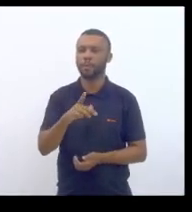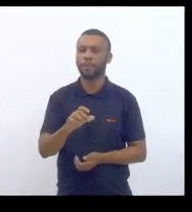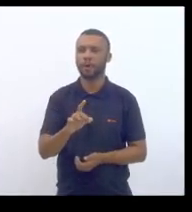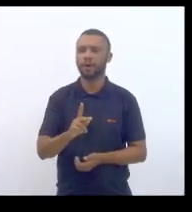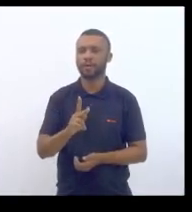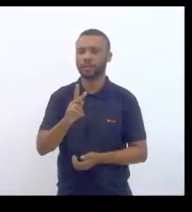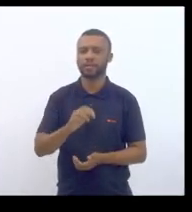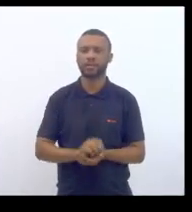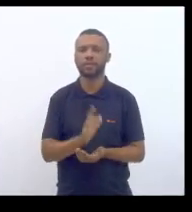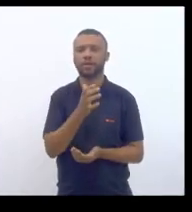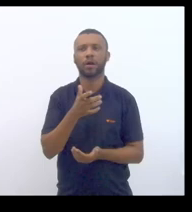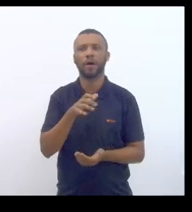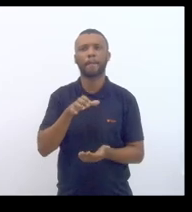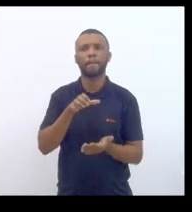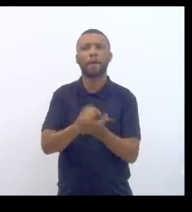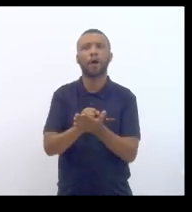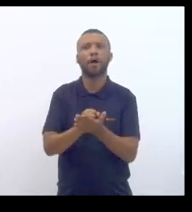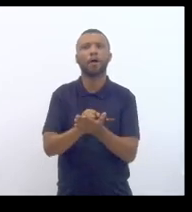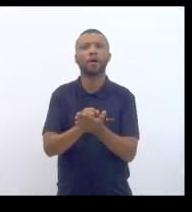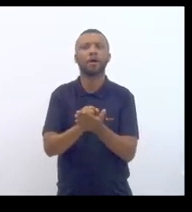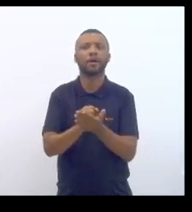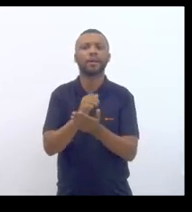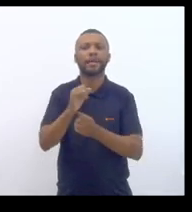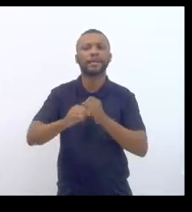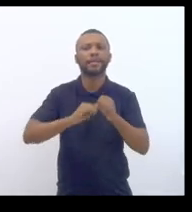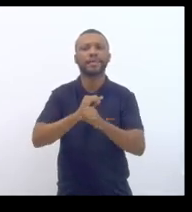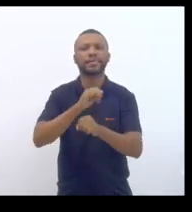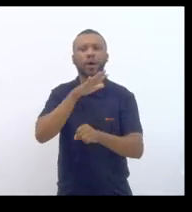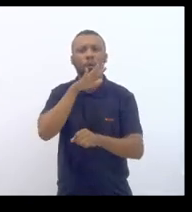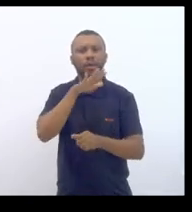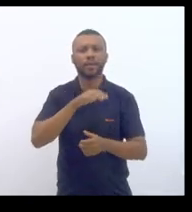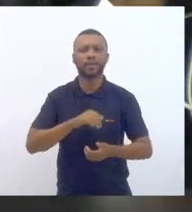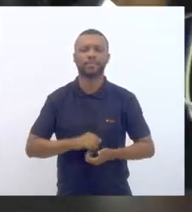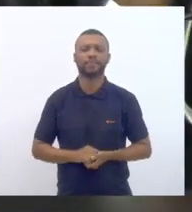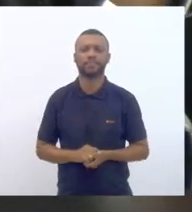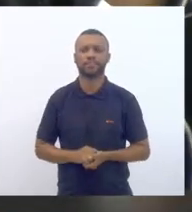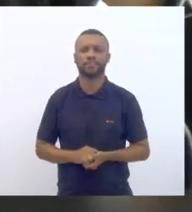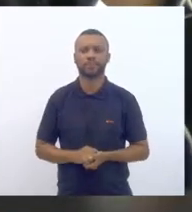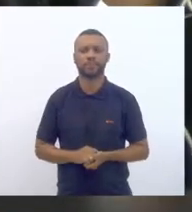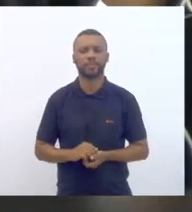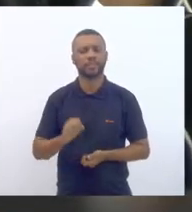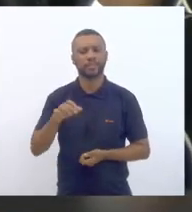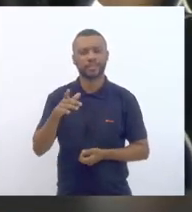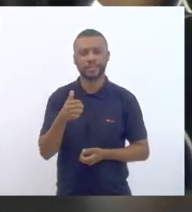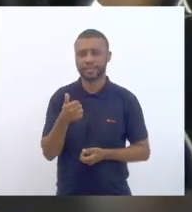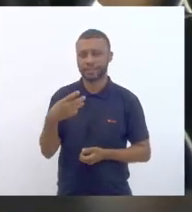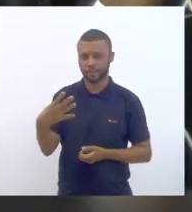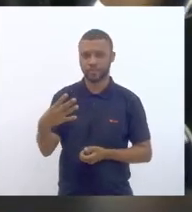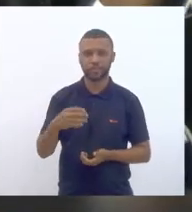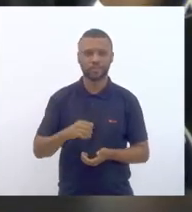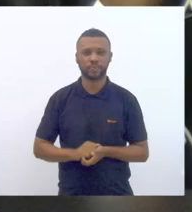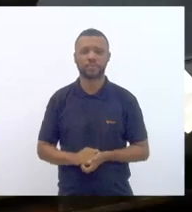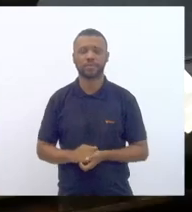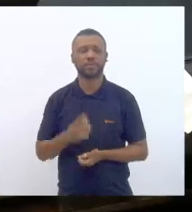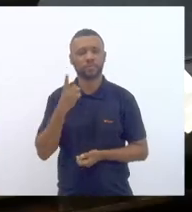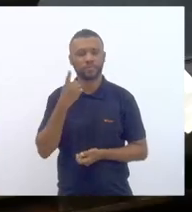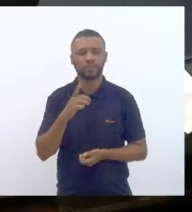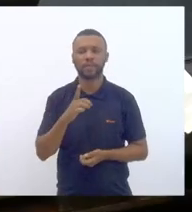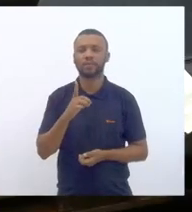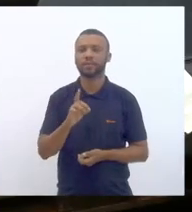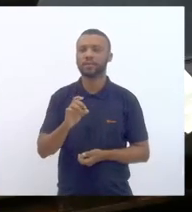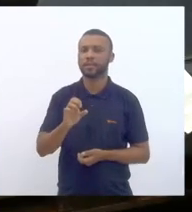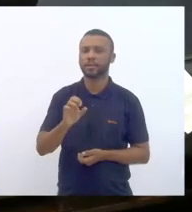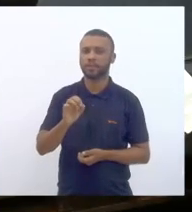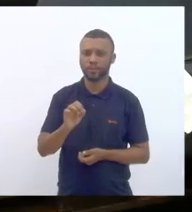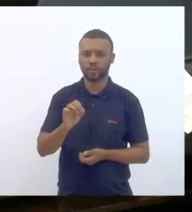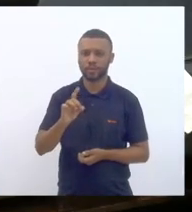Deixa eu consignar meu voto sim, que está ruim a conexão aqui, tá? Voto favorável. Sim, 14. Deputado Doutor Deodalto.